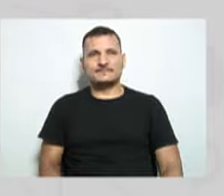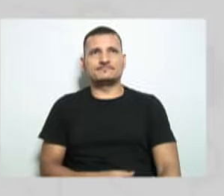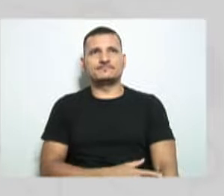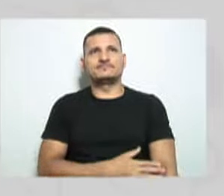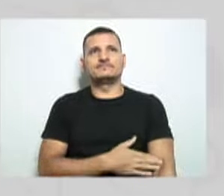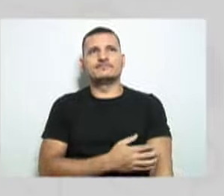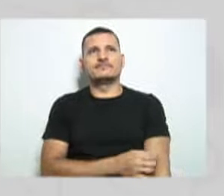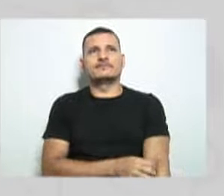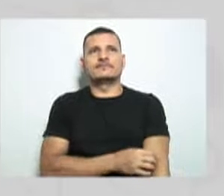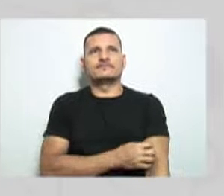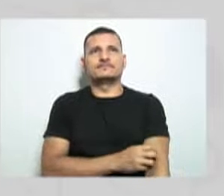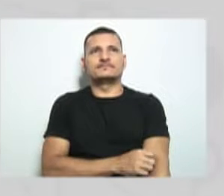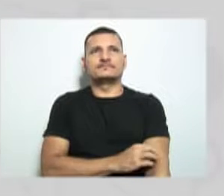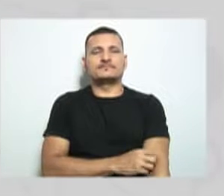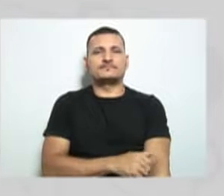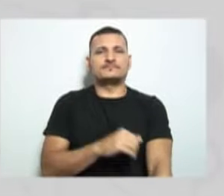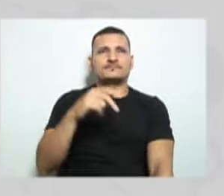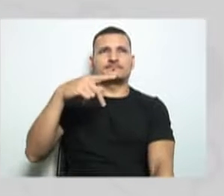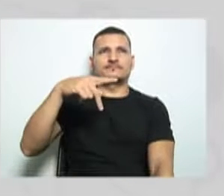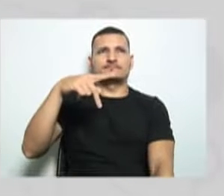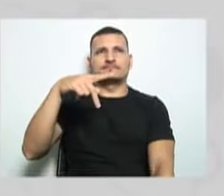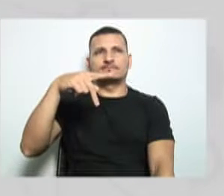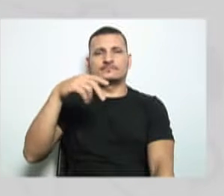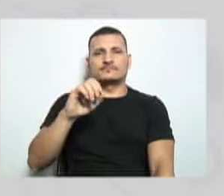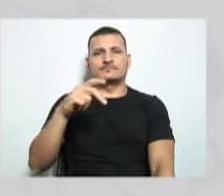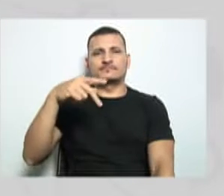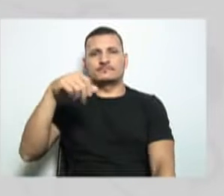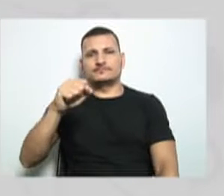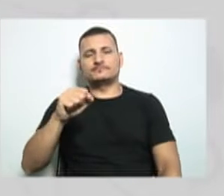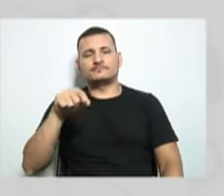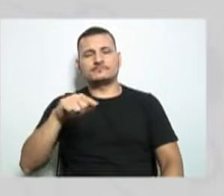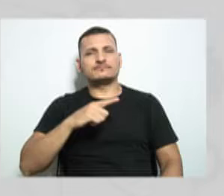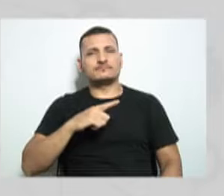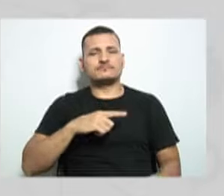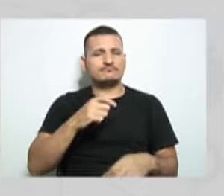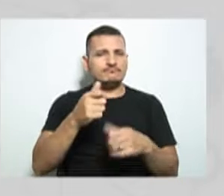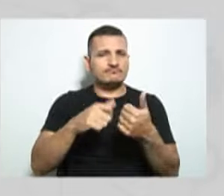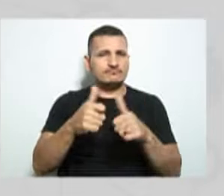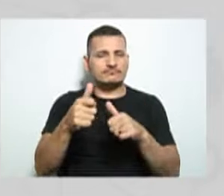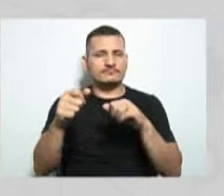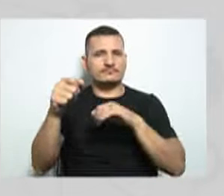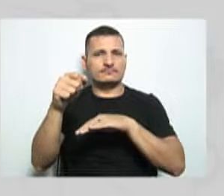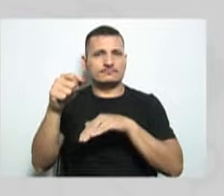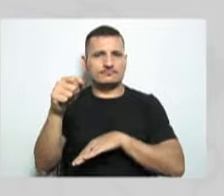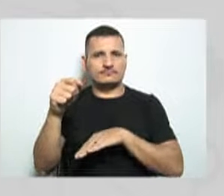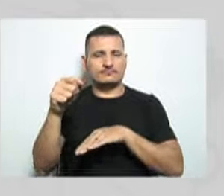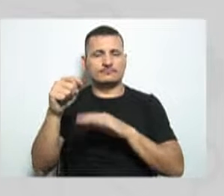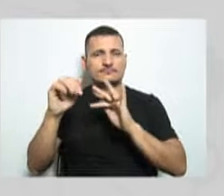Esse critério em regime de alta de preço superavalia o estoque final.